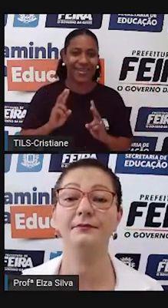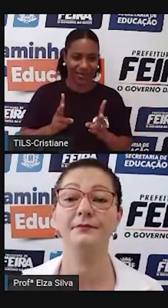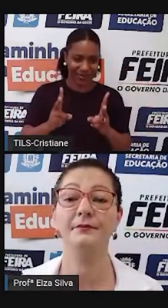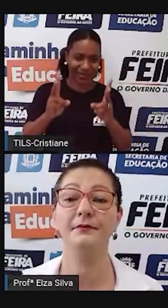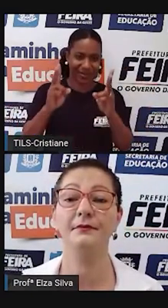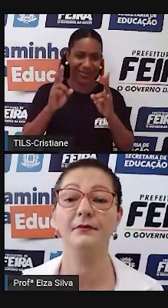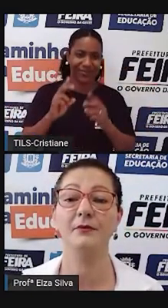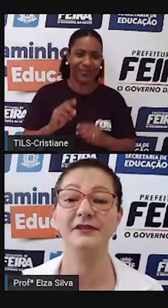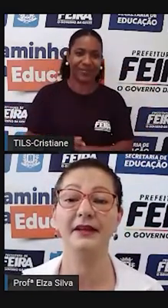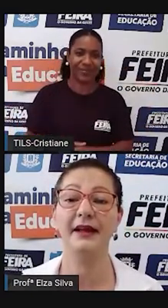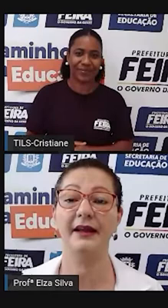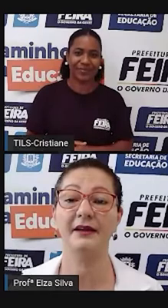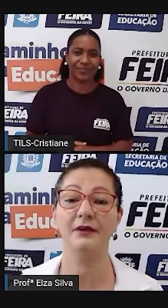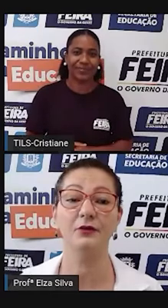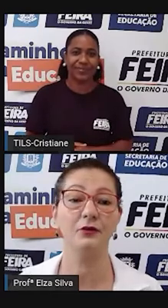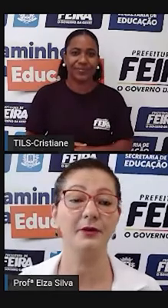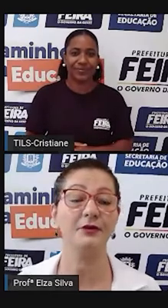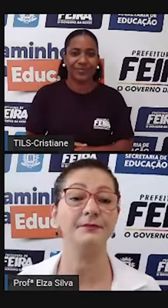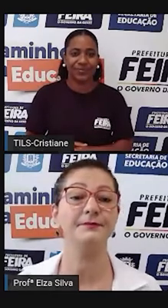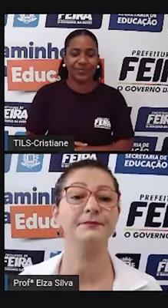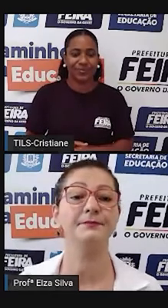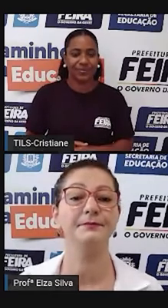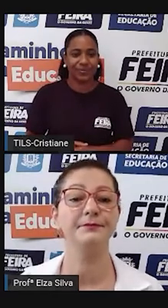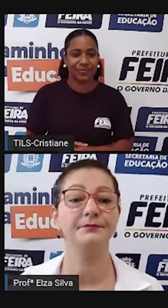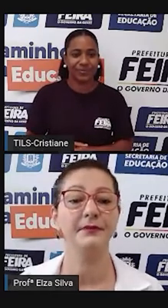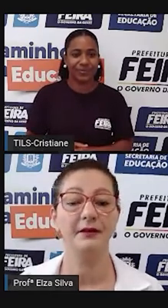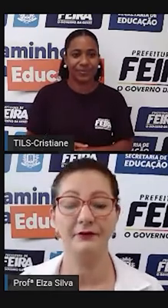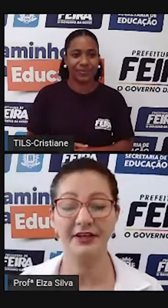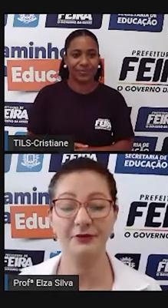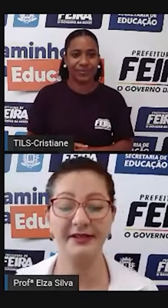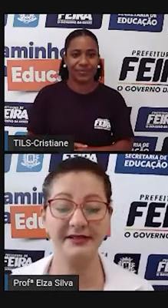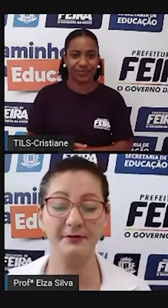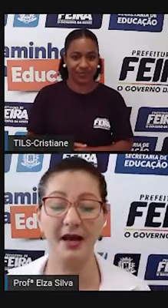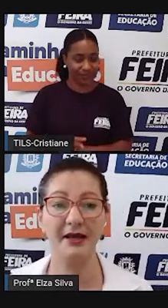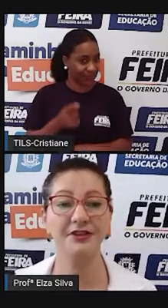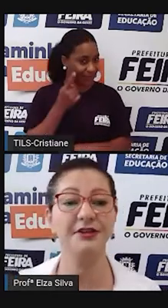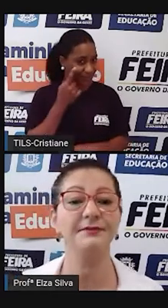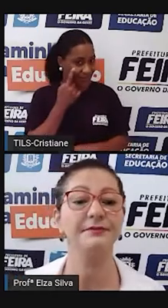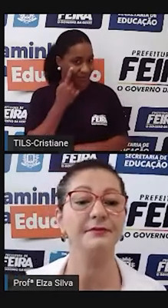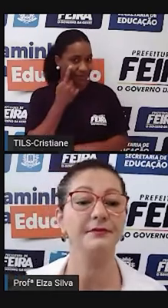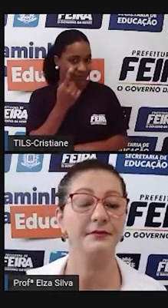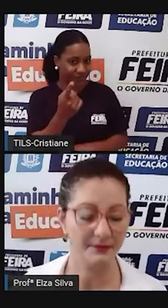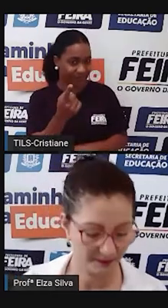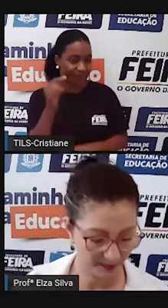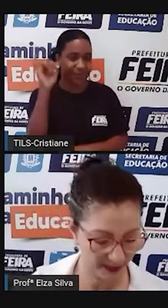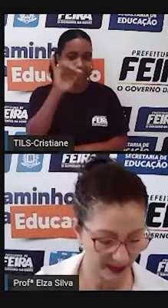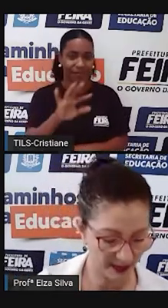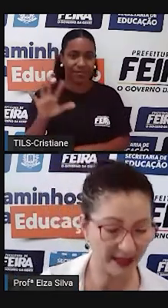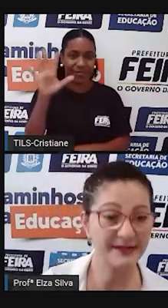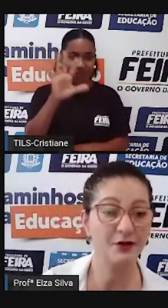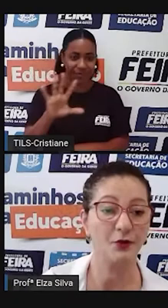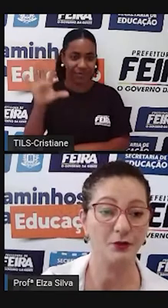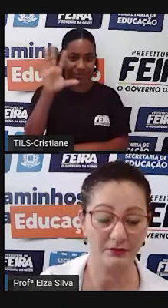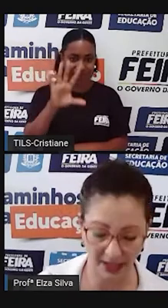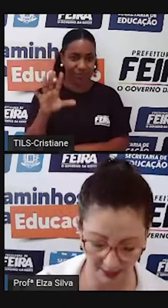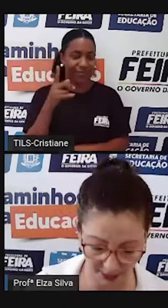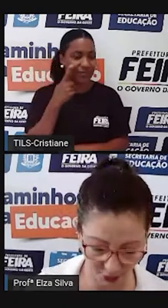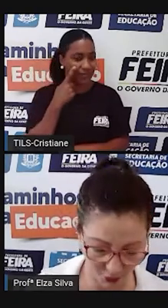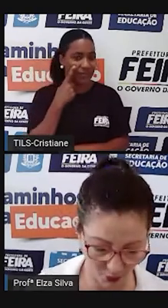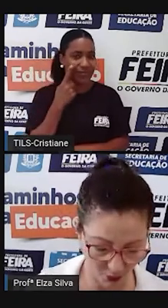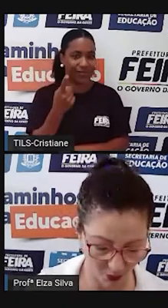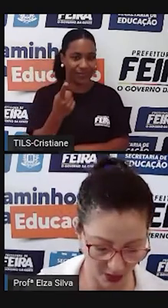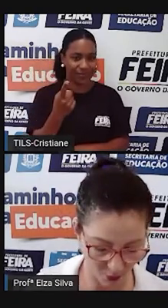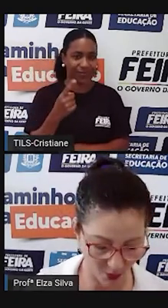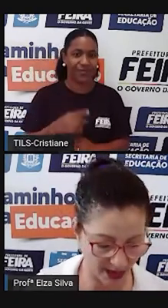Here. Vamos clicar aqui no número. Vejam esta imagem. Let's go.